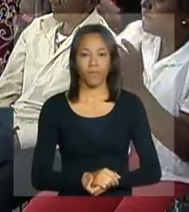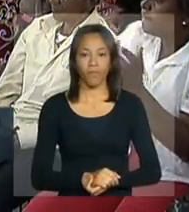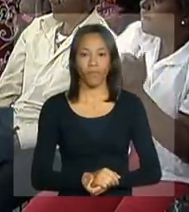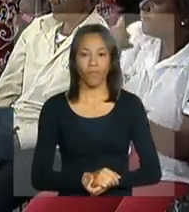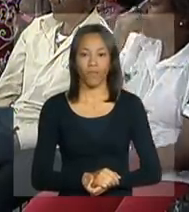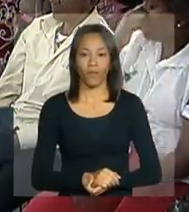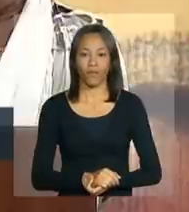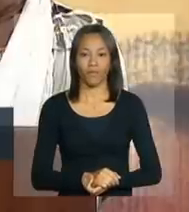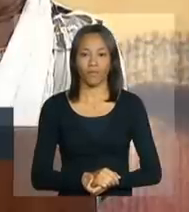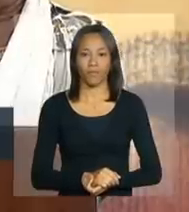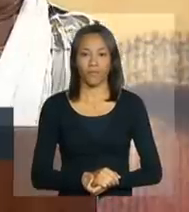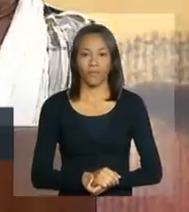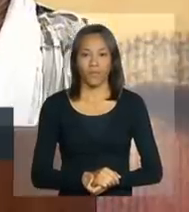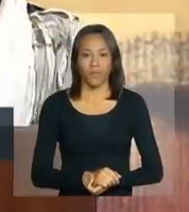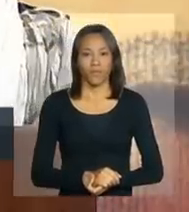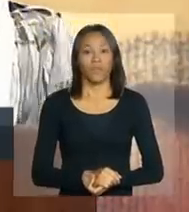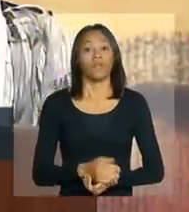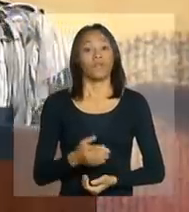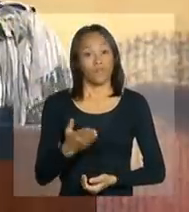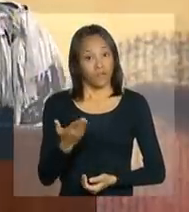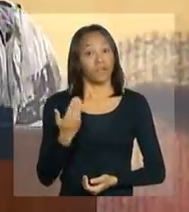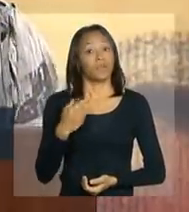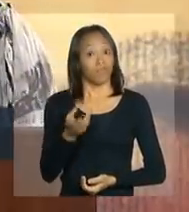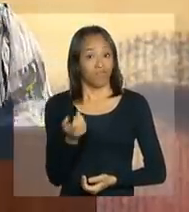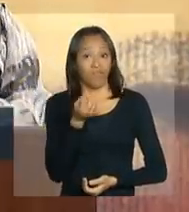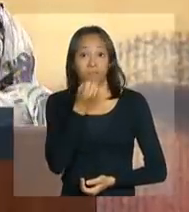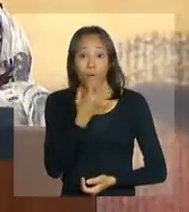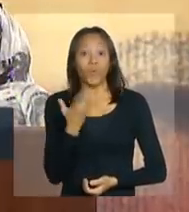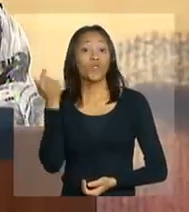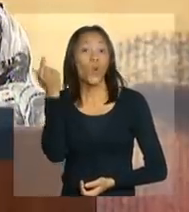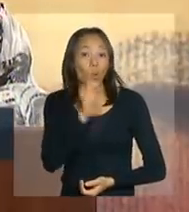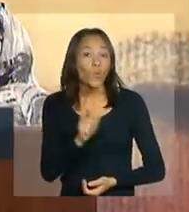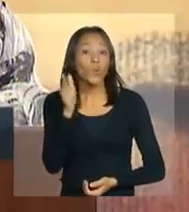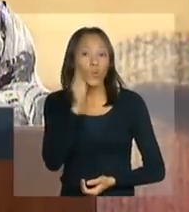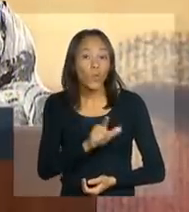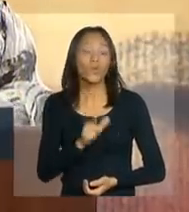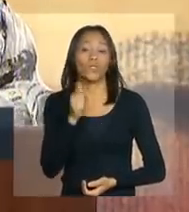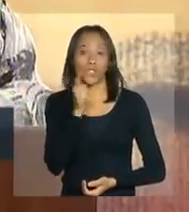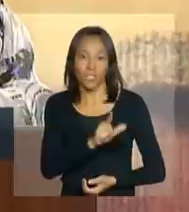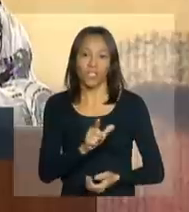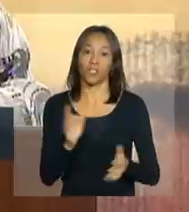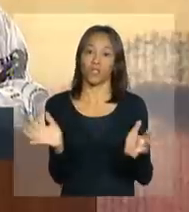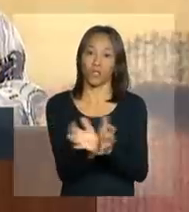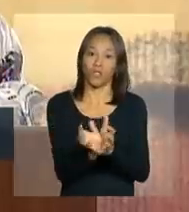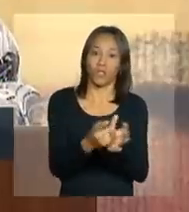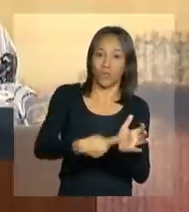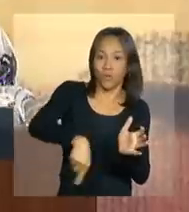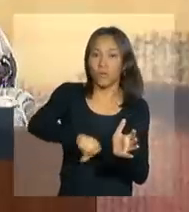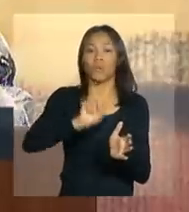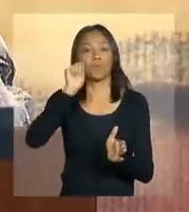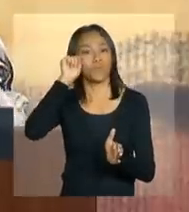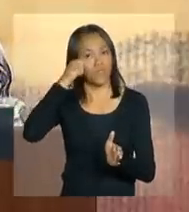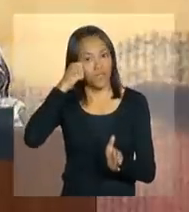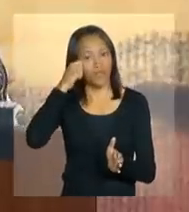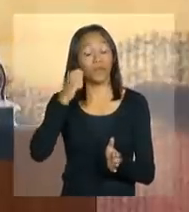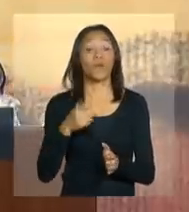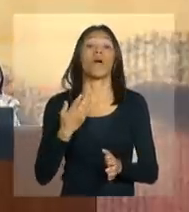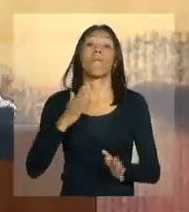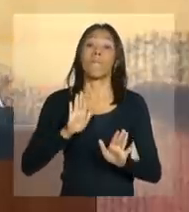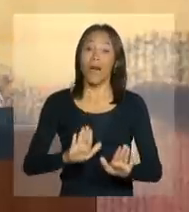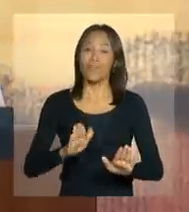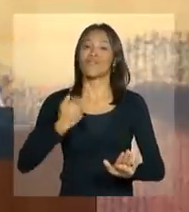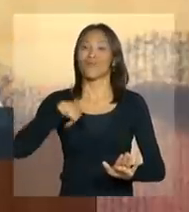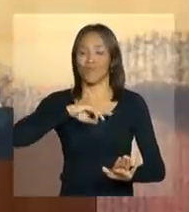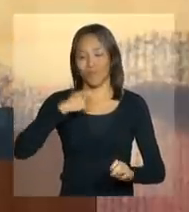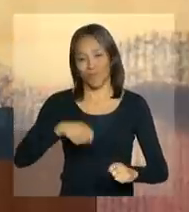estudantes apesar dos ganhos expressivos da população negra Neste período recente Ainda precisamos